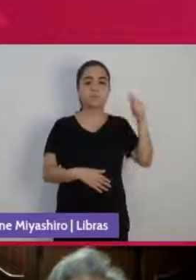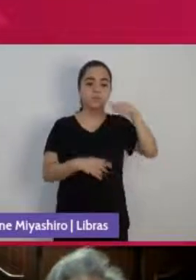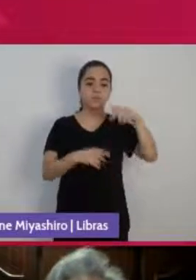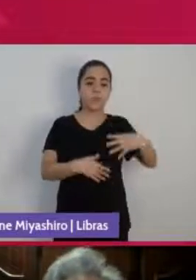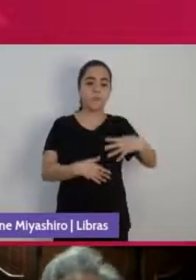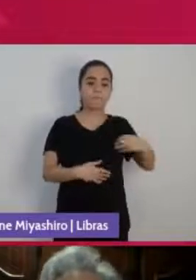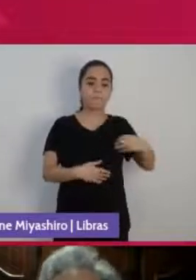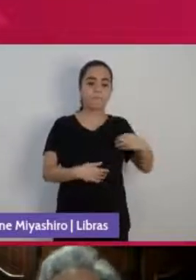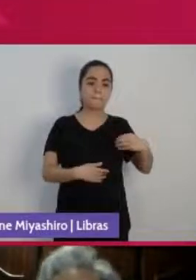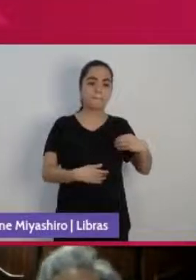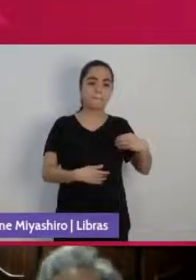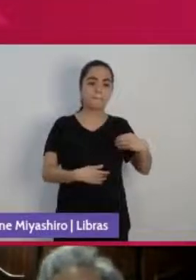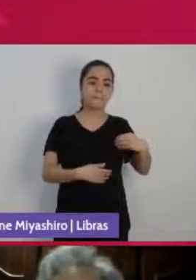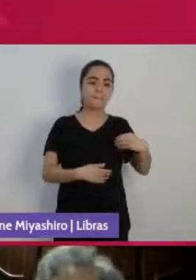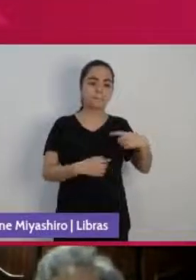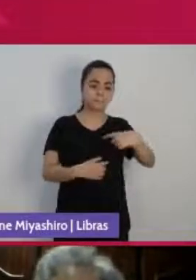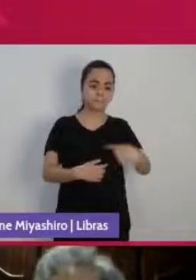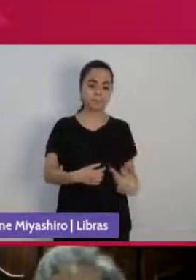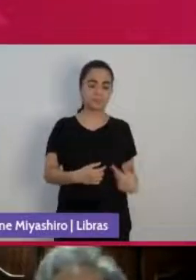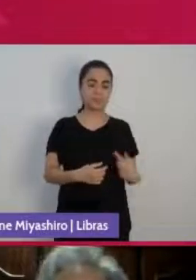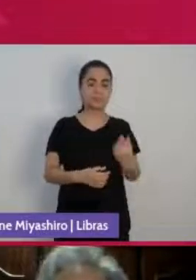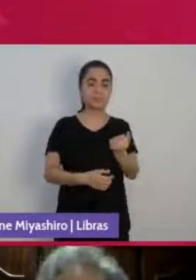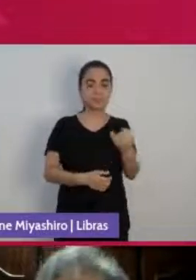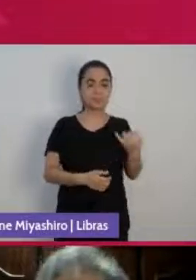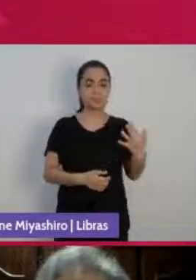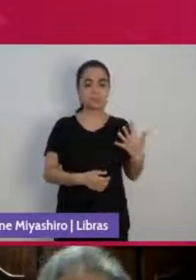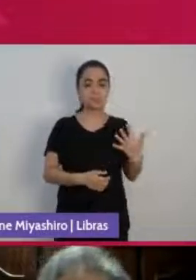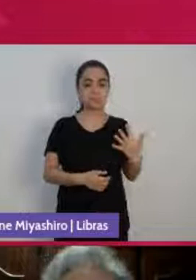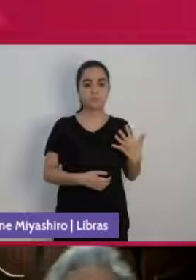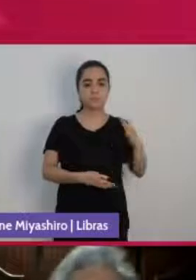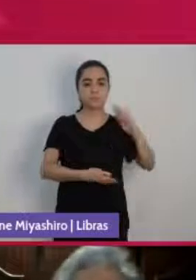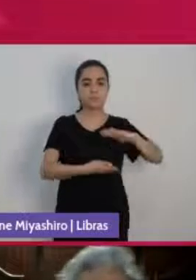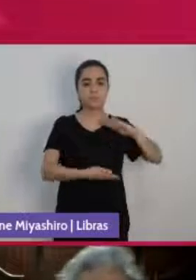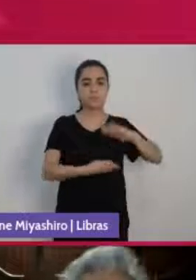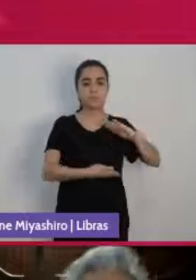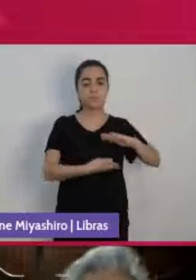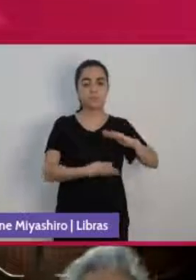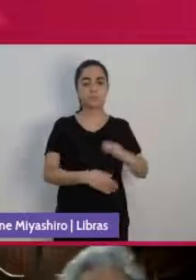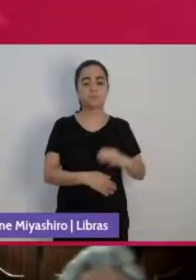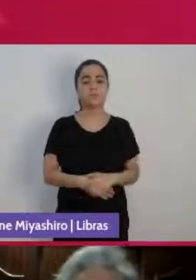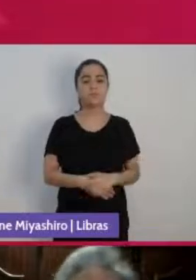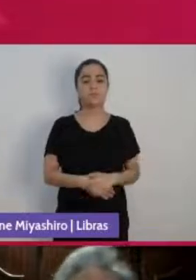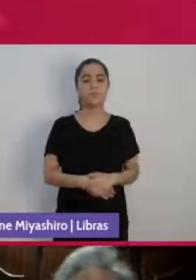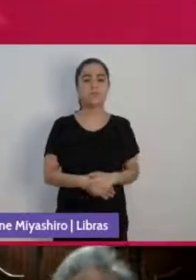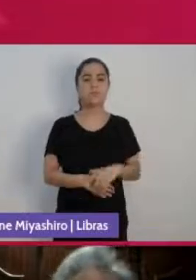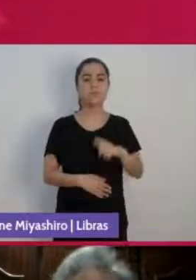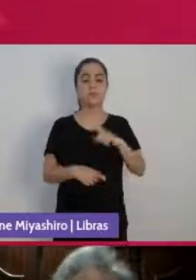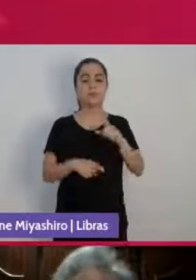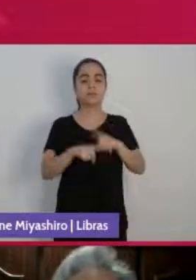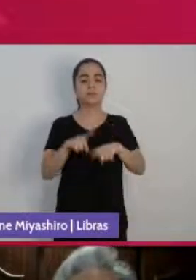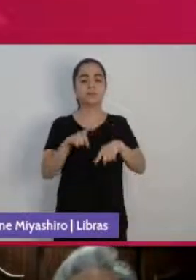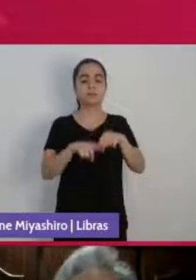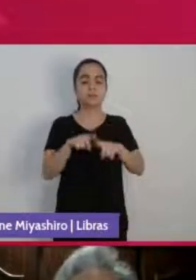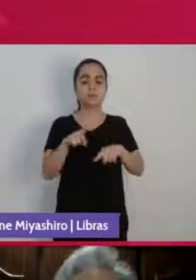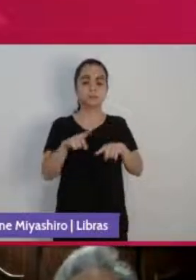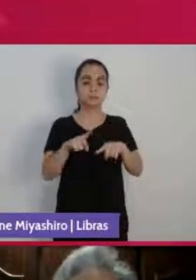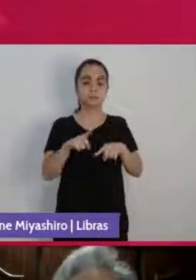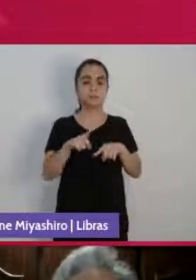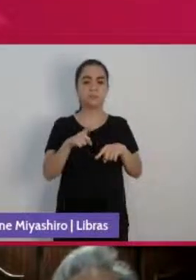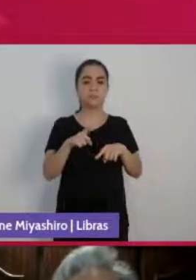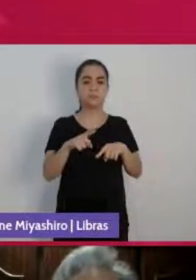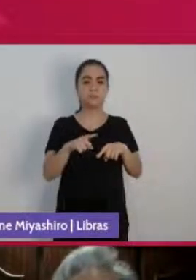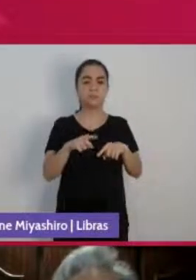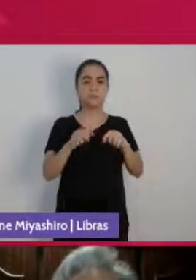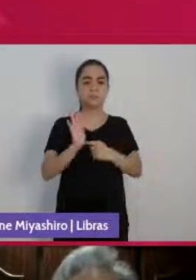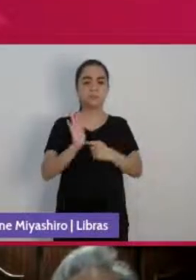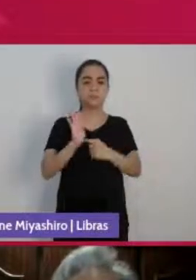uma reguinha do lado me dá a espessura de compressão. Tem equipamento, que nem esse daqui, que aparece aqui